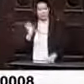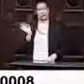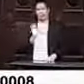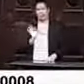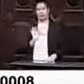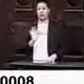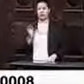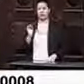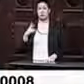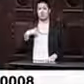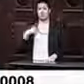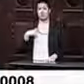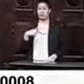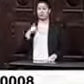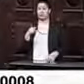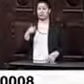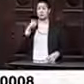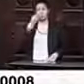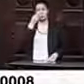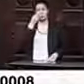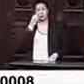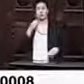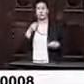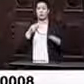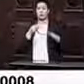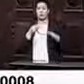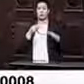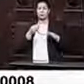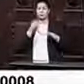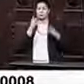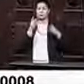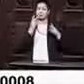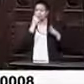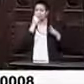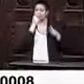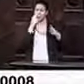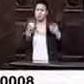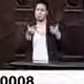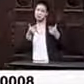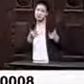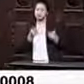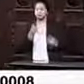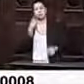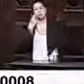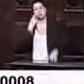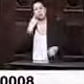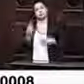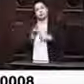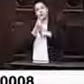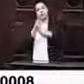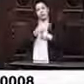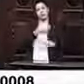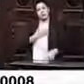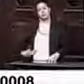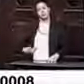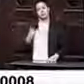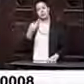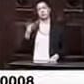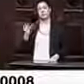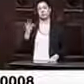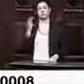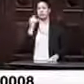privatizar. Ele colocou um dispositivo para garantir com as ações um empréstimo federal, porque o governo federal